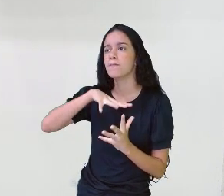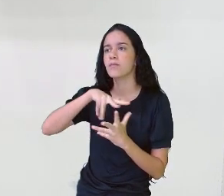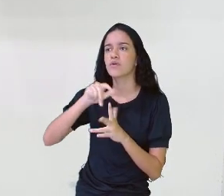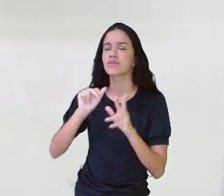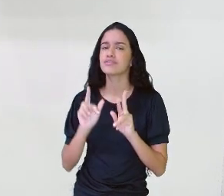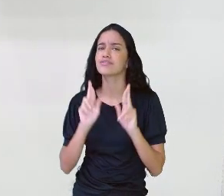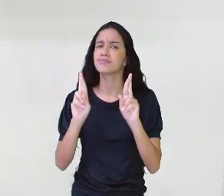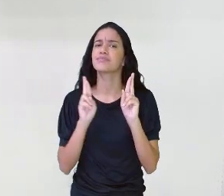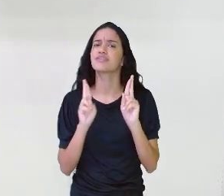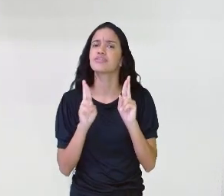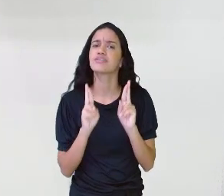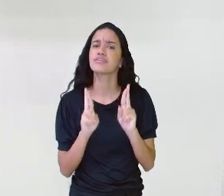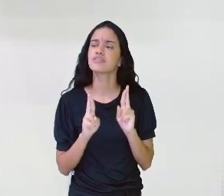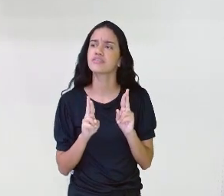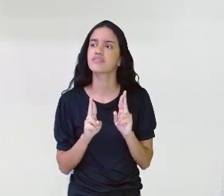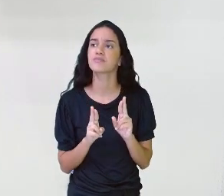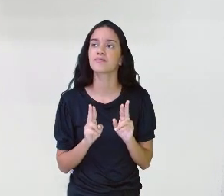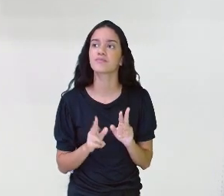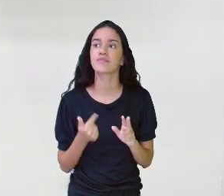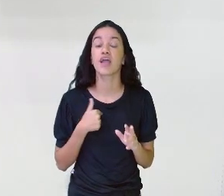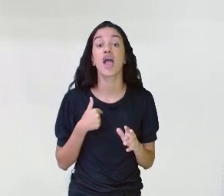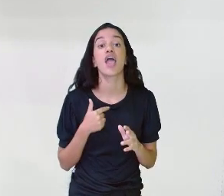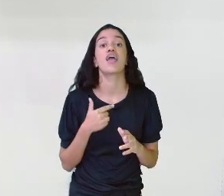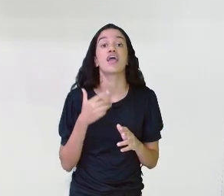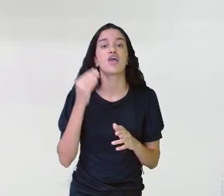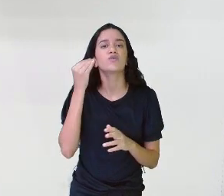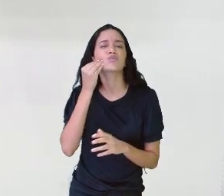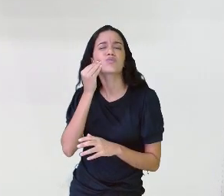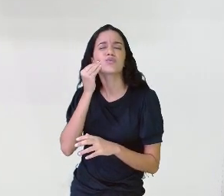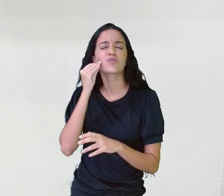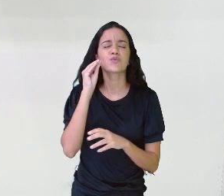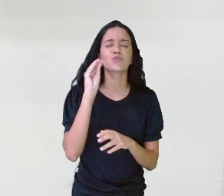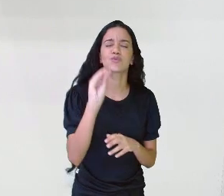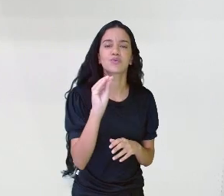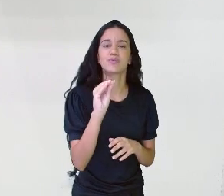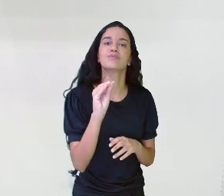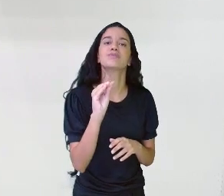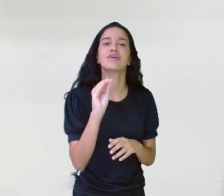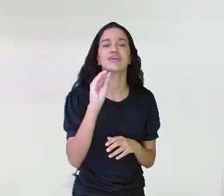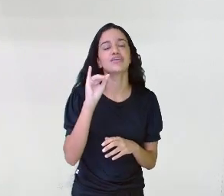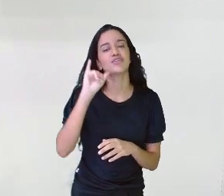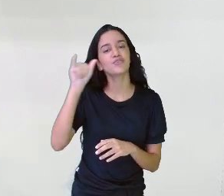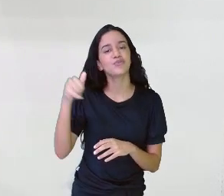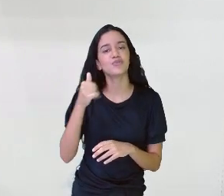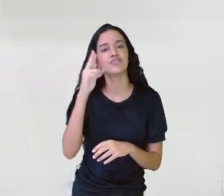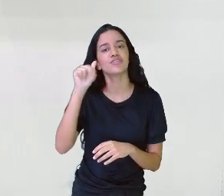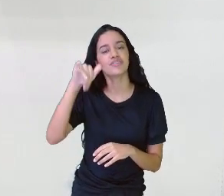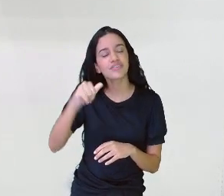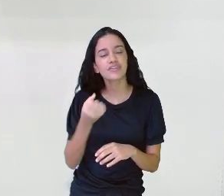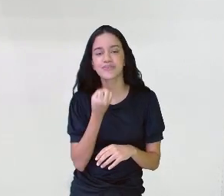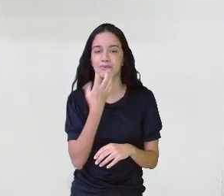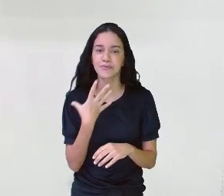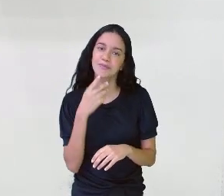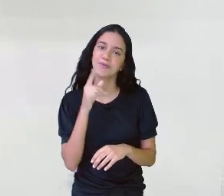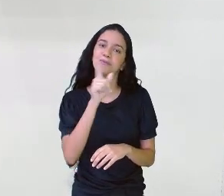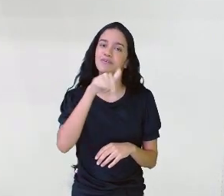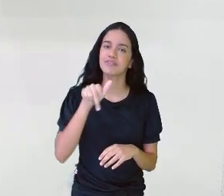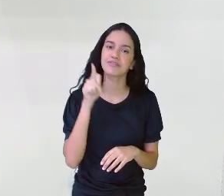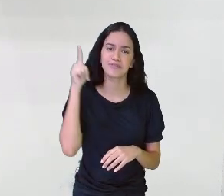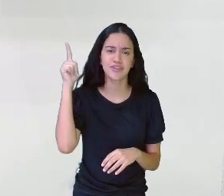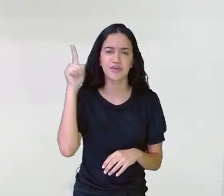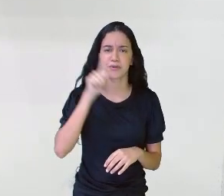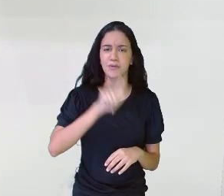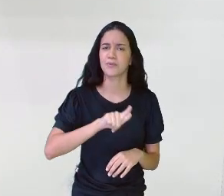Aí, Ju, confirma para mim, Juliana. Eu já adianto. Beijo, Janaína. Tudo de bom para você, que você